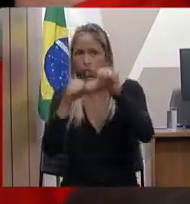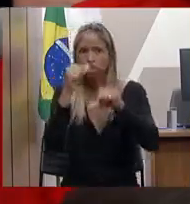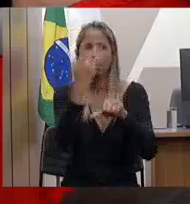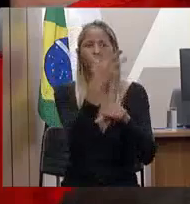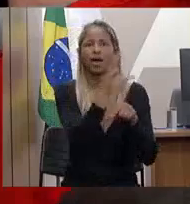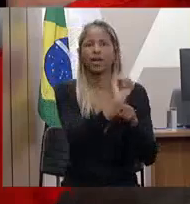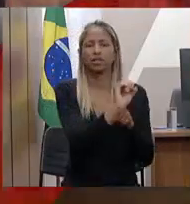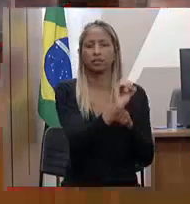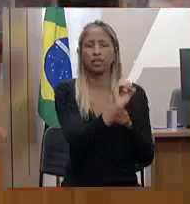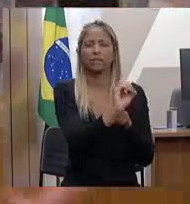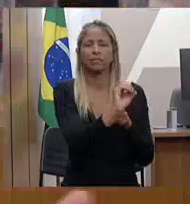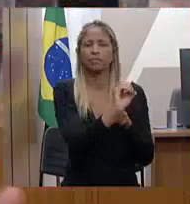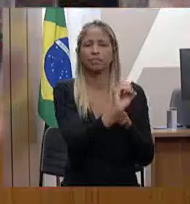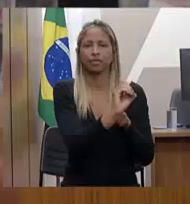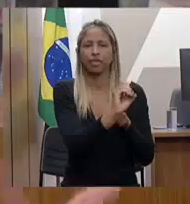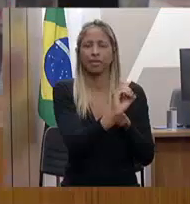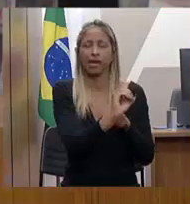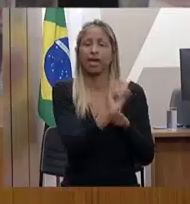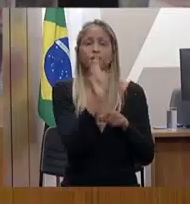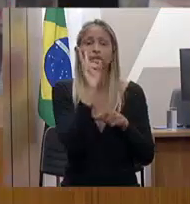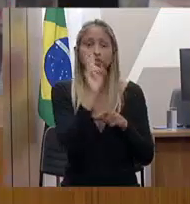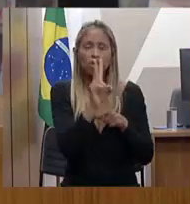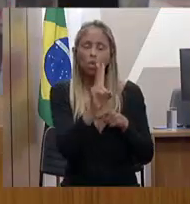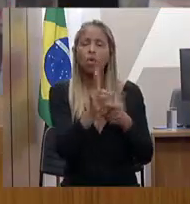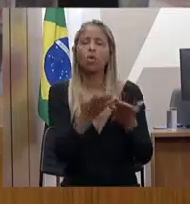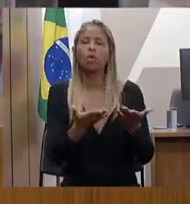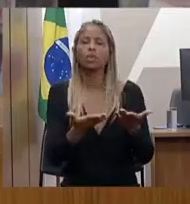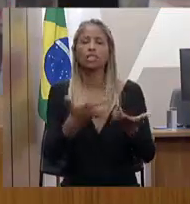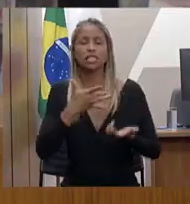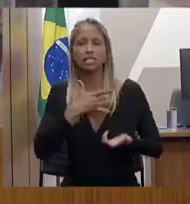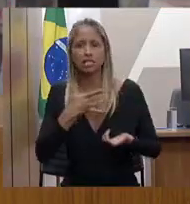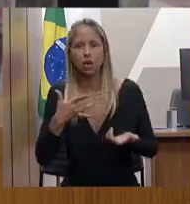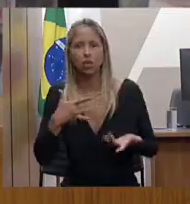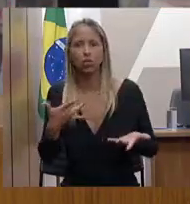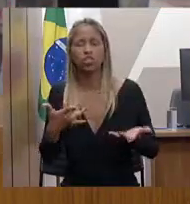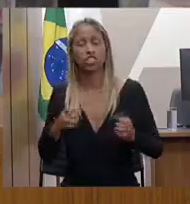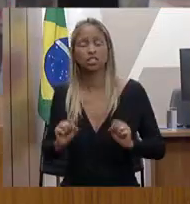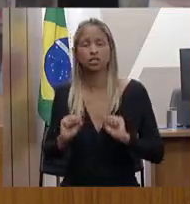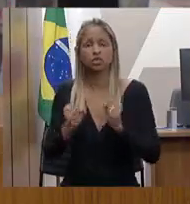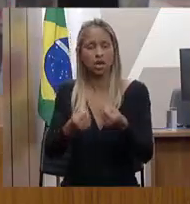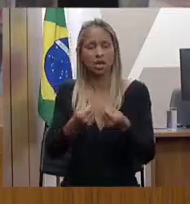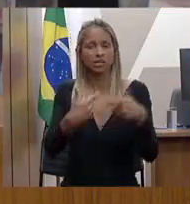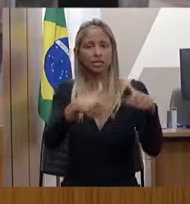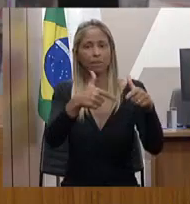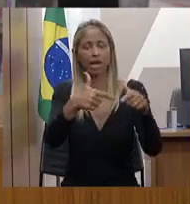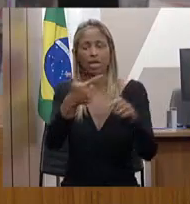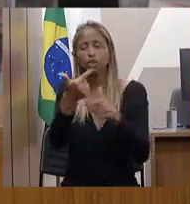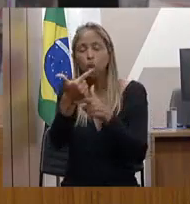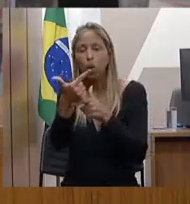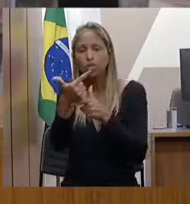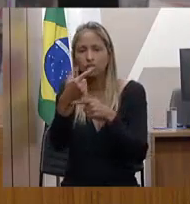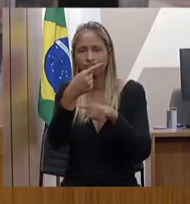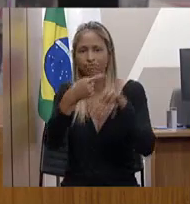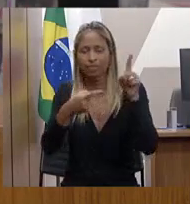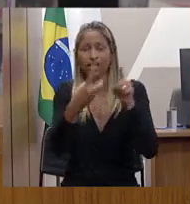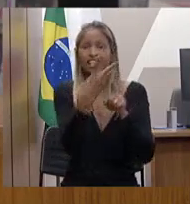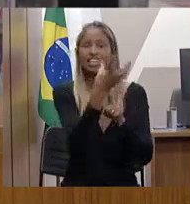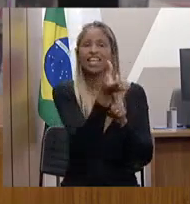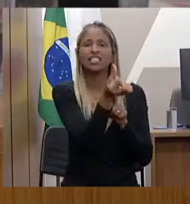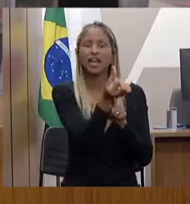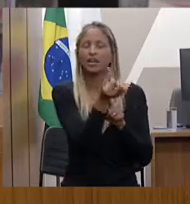boa parte e a gente vê vivenciou os trabalhadores da Saúde da segurança trabalhando 12 por 36